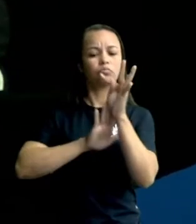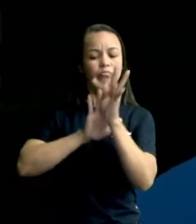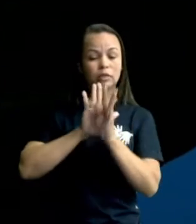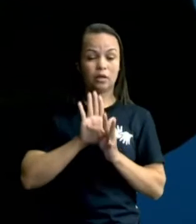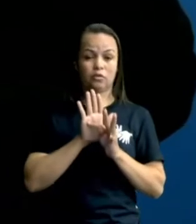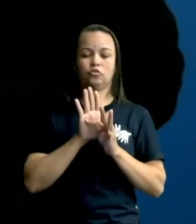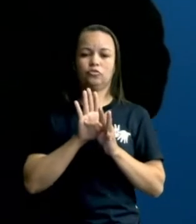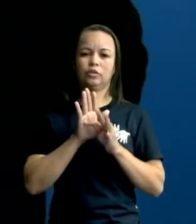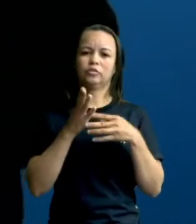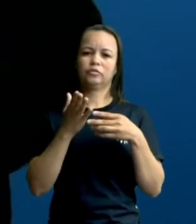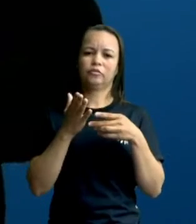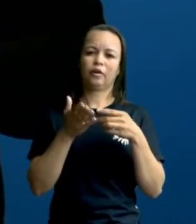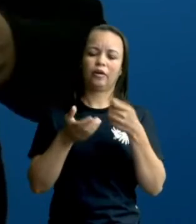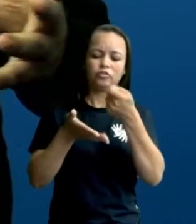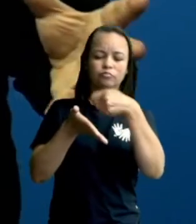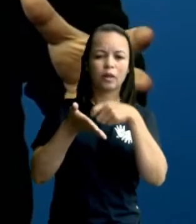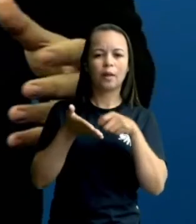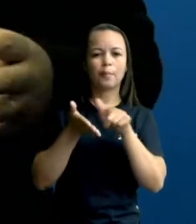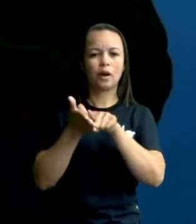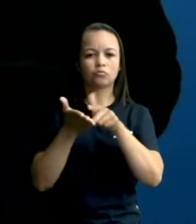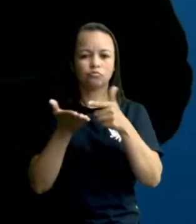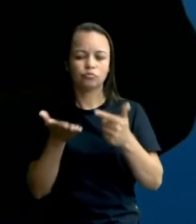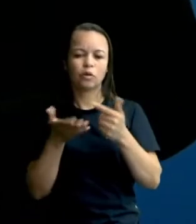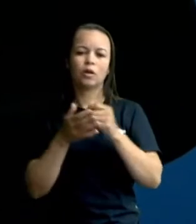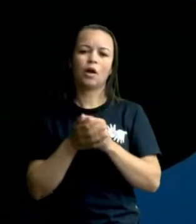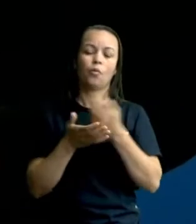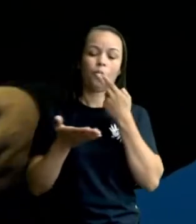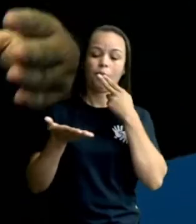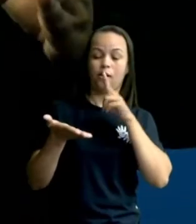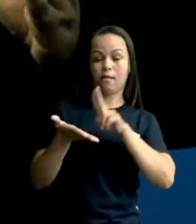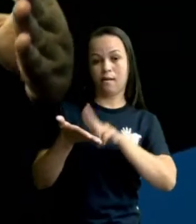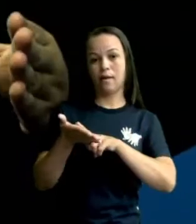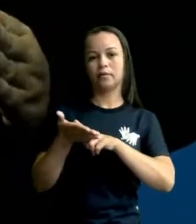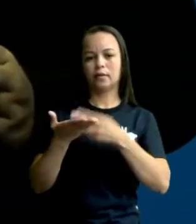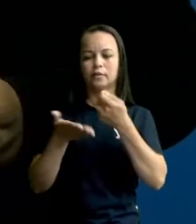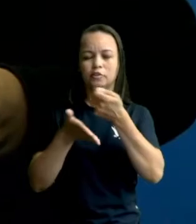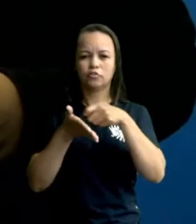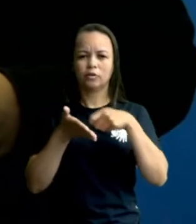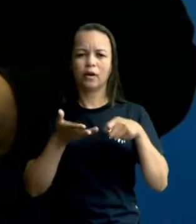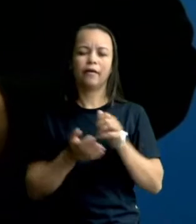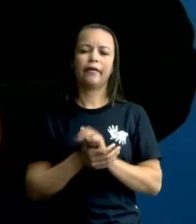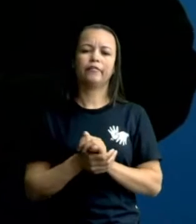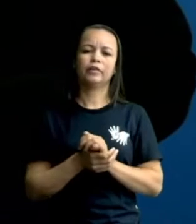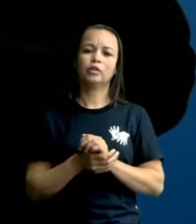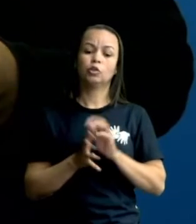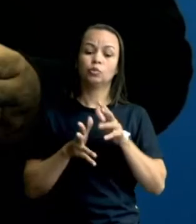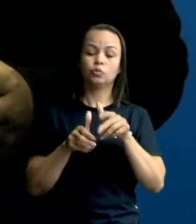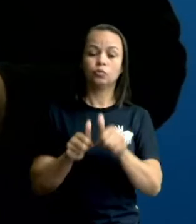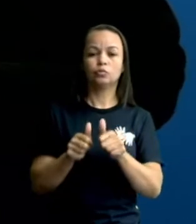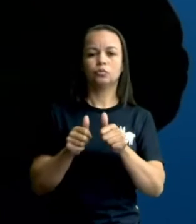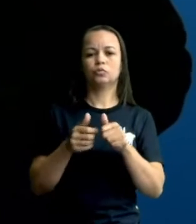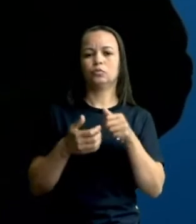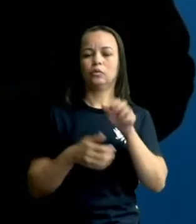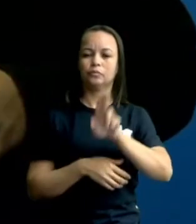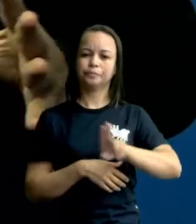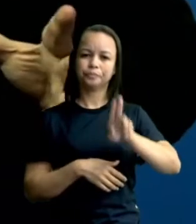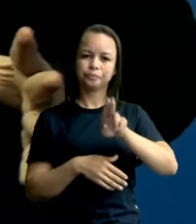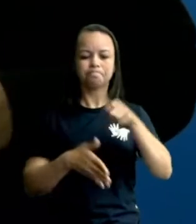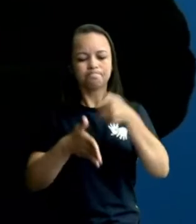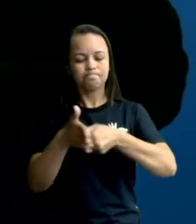gente está fazendo para um jornal, um texto, uma carta que a gente escreve. Tudo isso a gente vai utilizar como